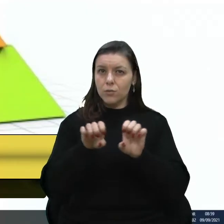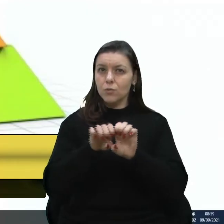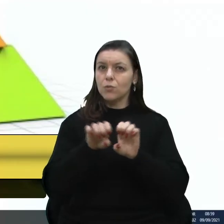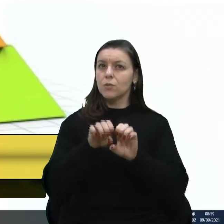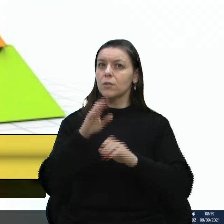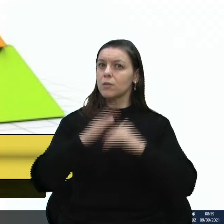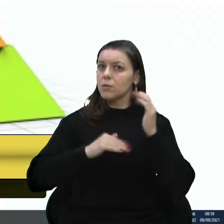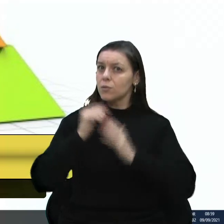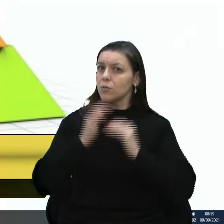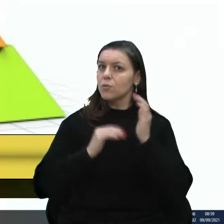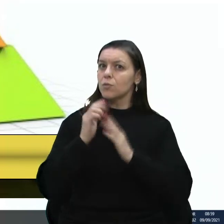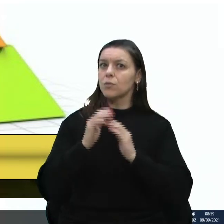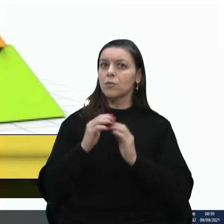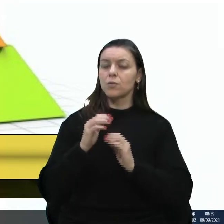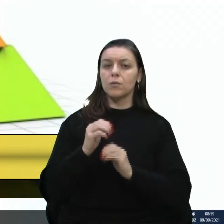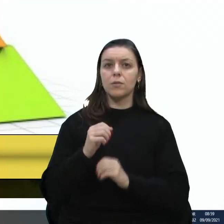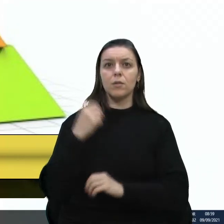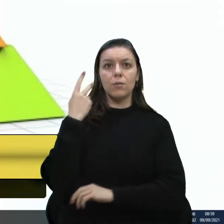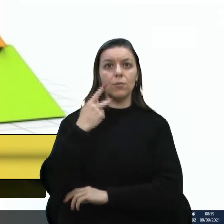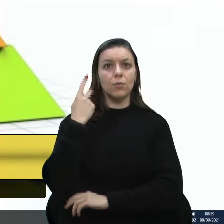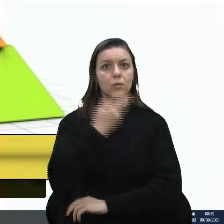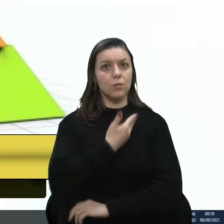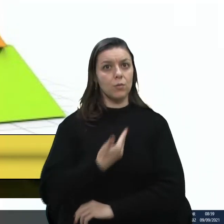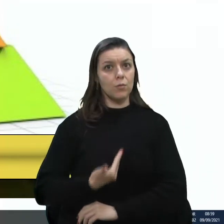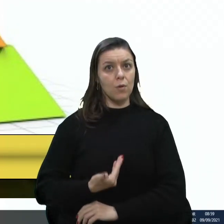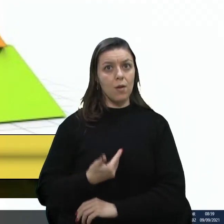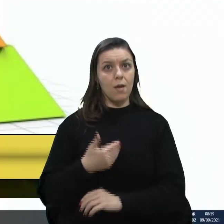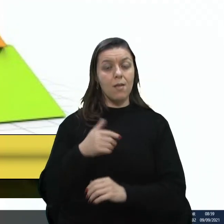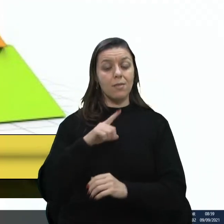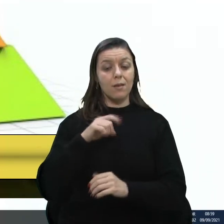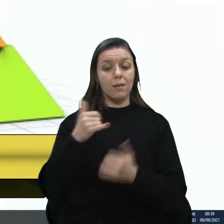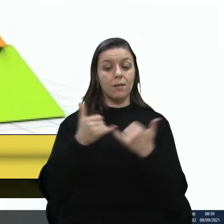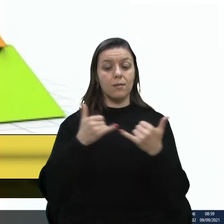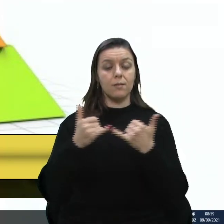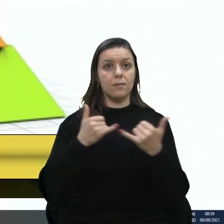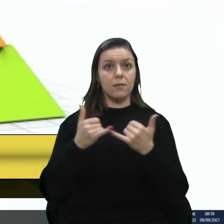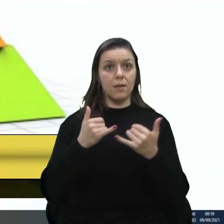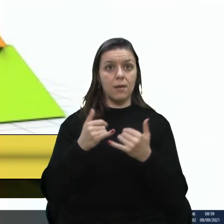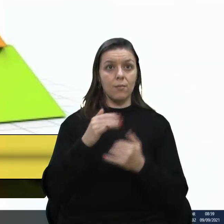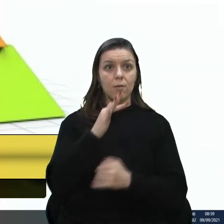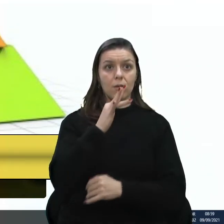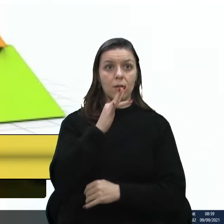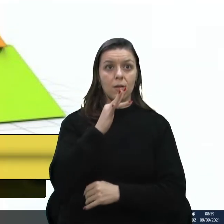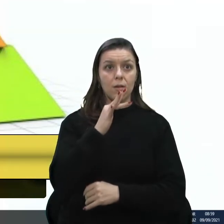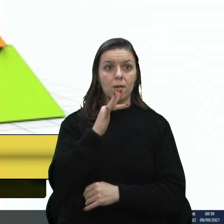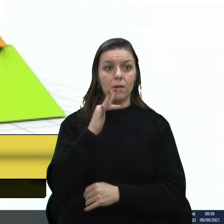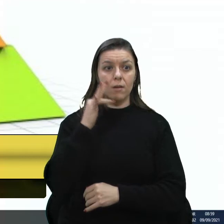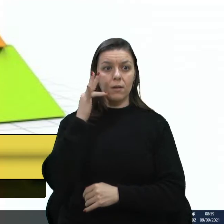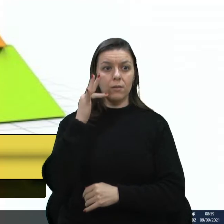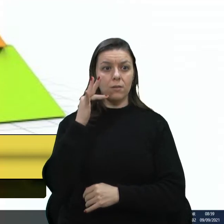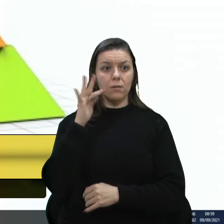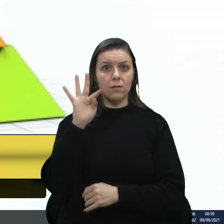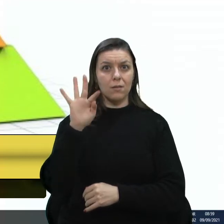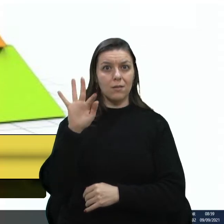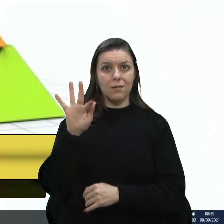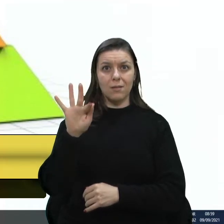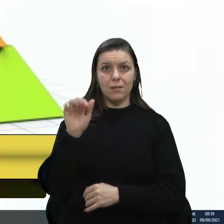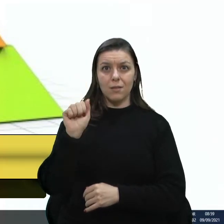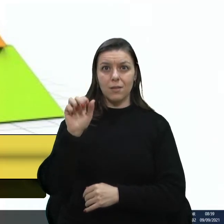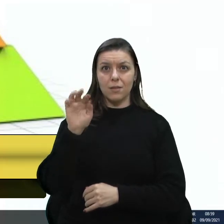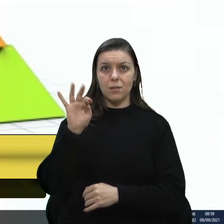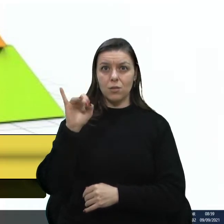social, é também trazido esse exemplo pela Catiane, a nossa presidente da FAS, que é o exemplo da